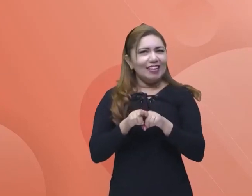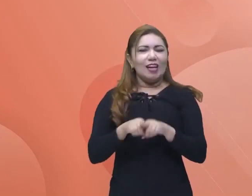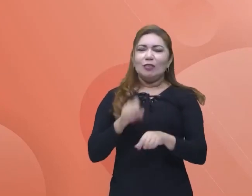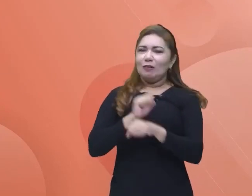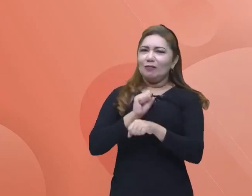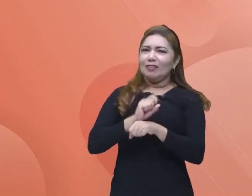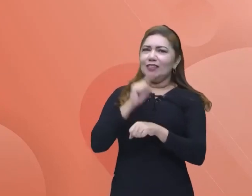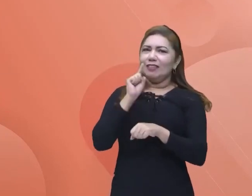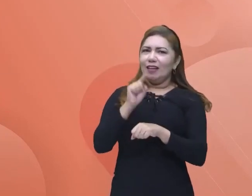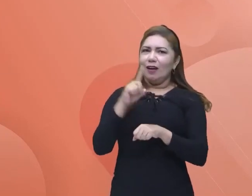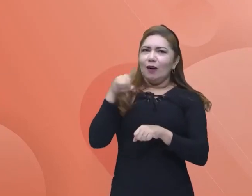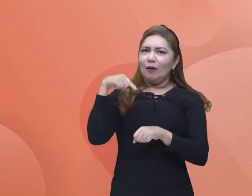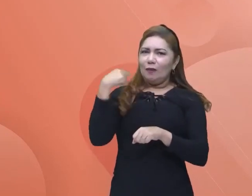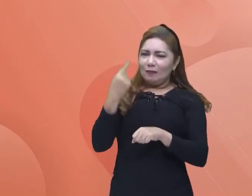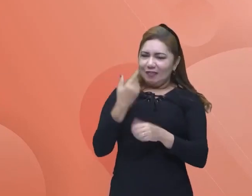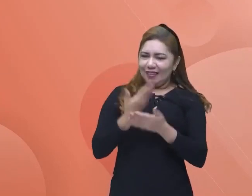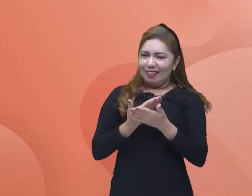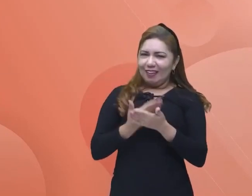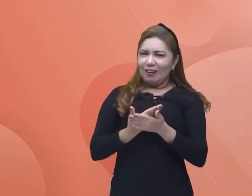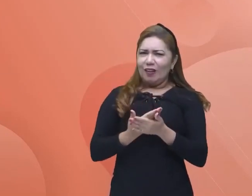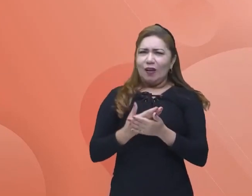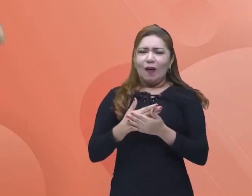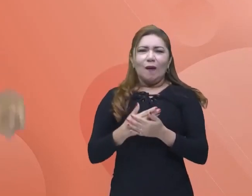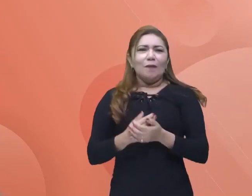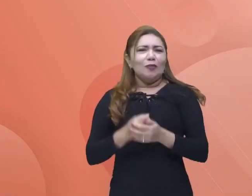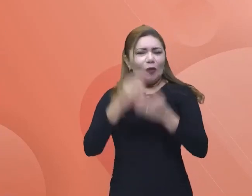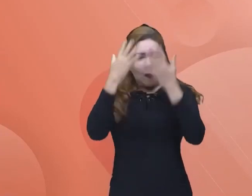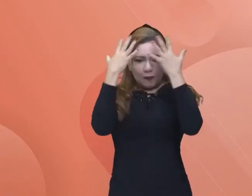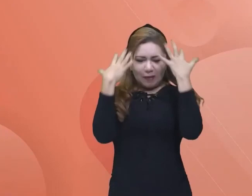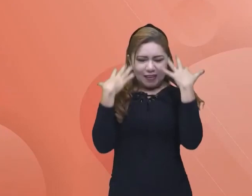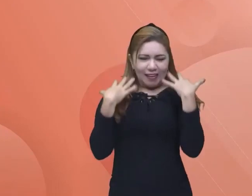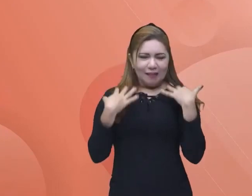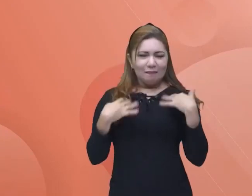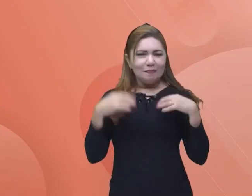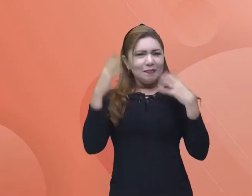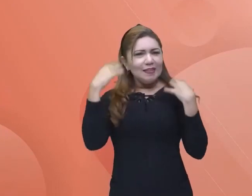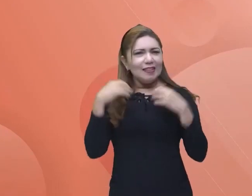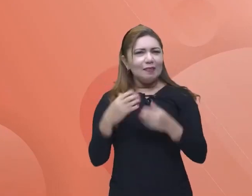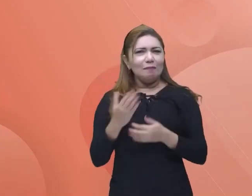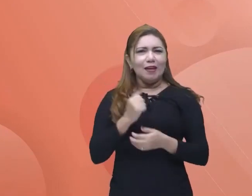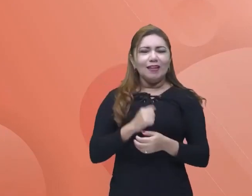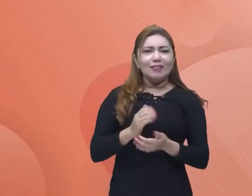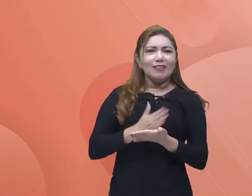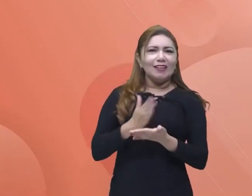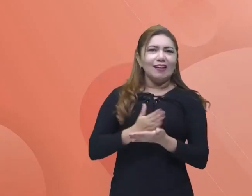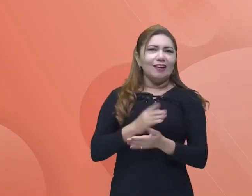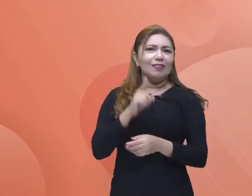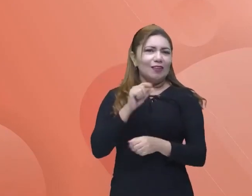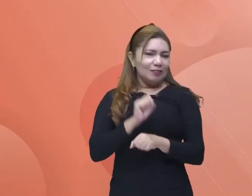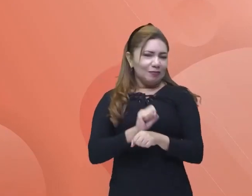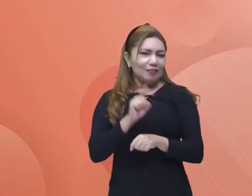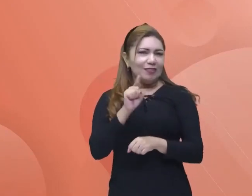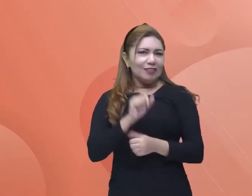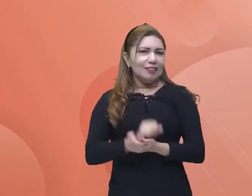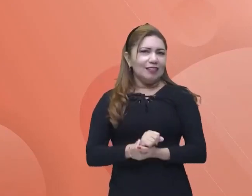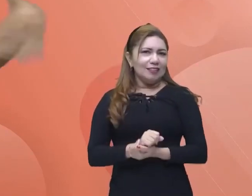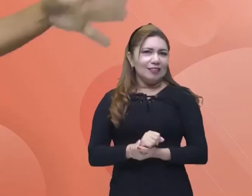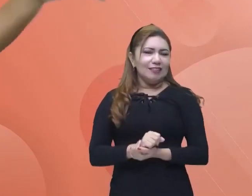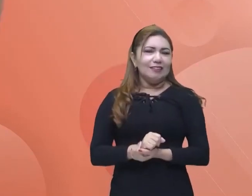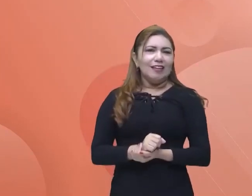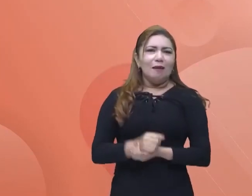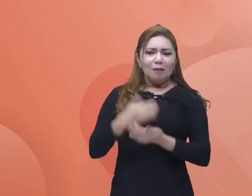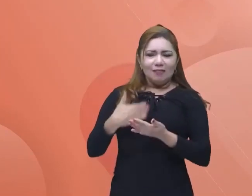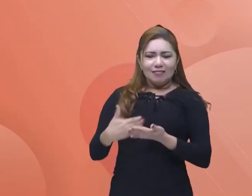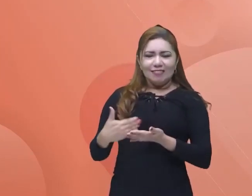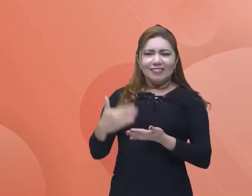nossa próxima aula. Acorde cedinho, tome aquele banho, pega o seu caderno, a sua borracha e eu conto com você, tá certo? Para essa